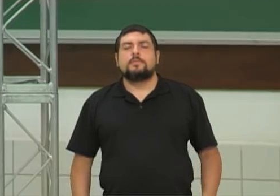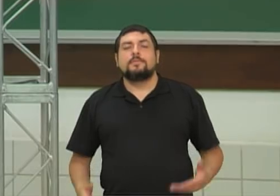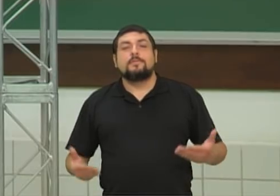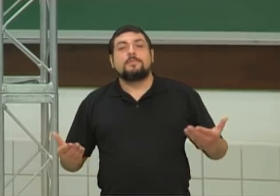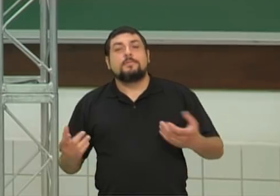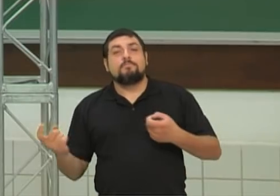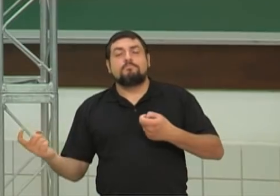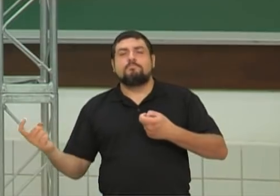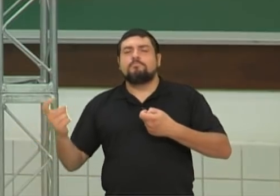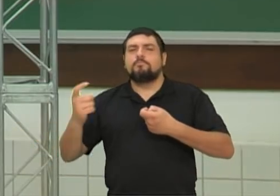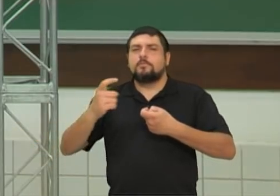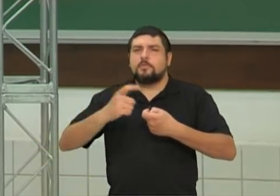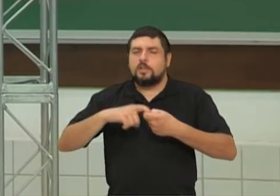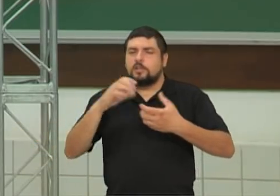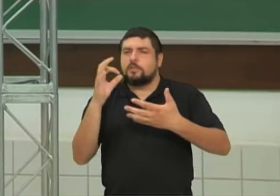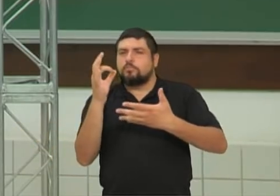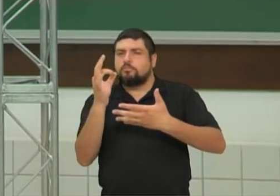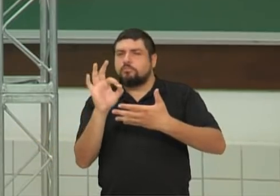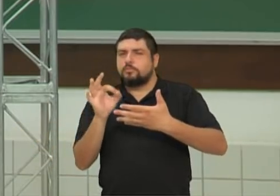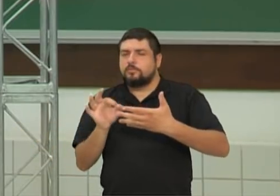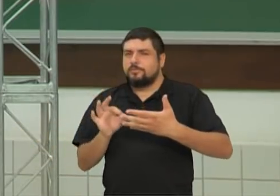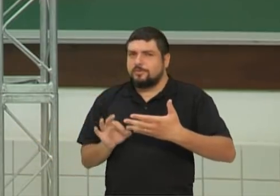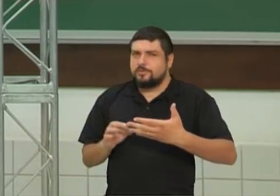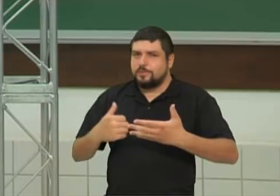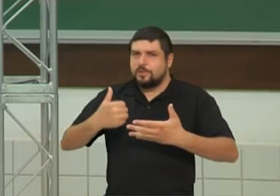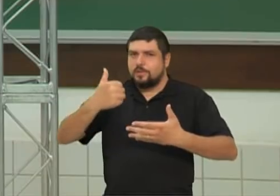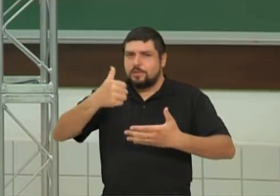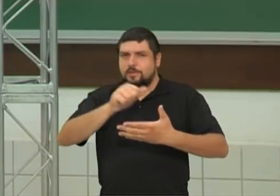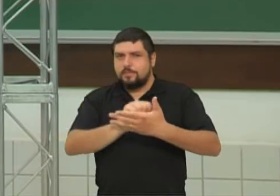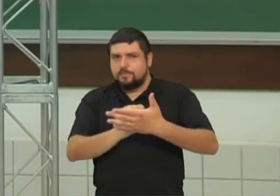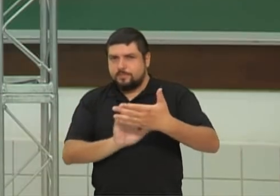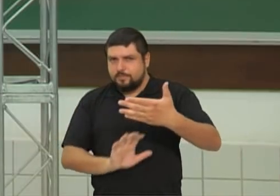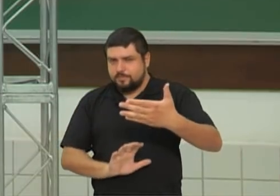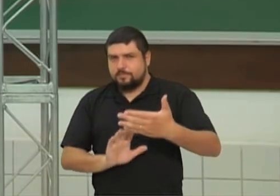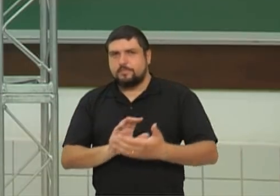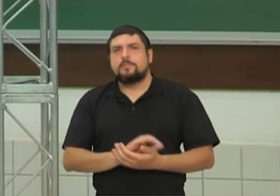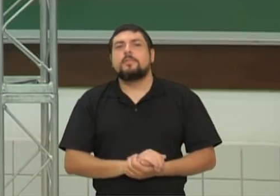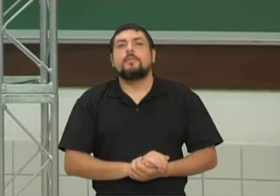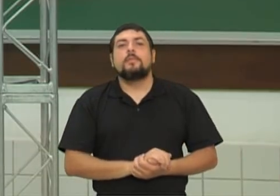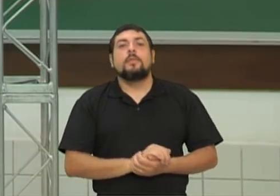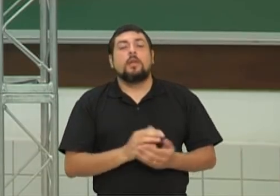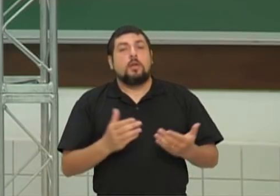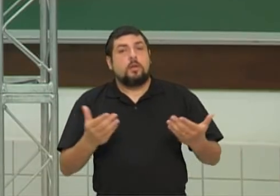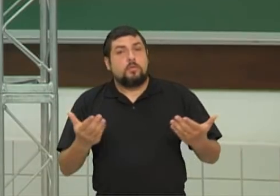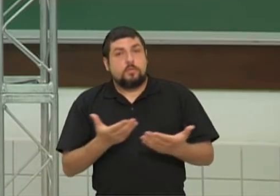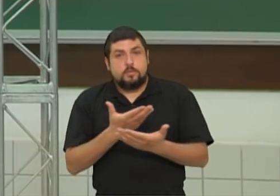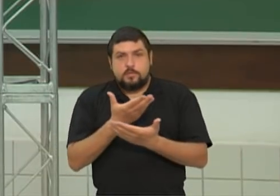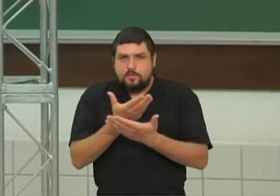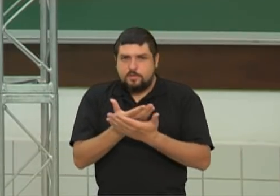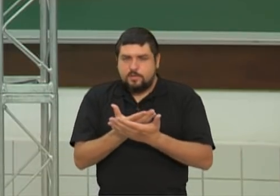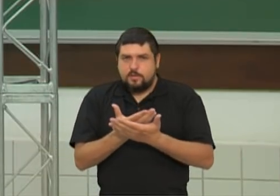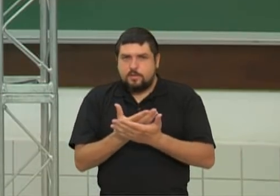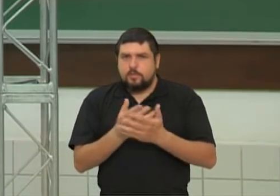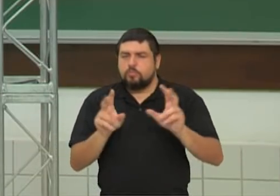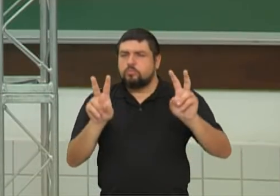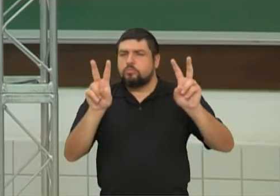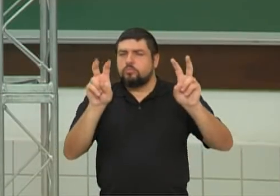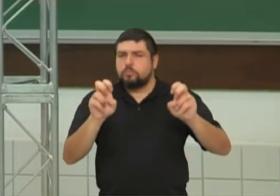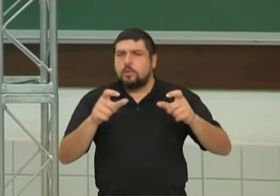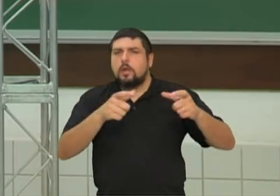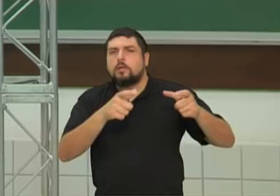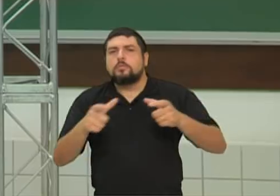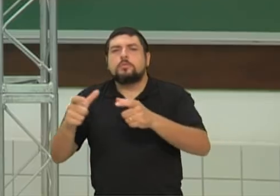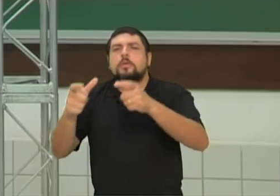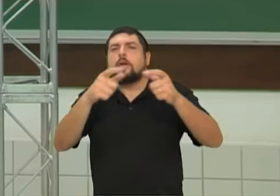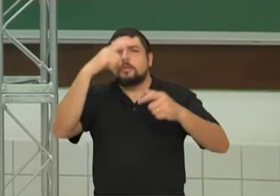voltamos com a resolução da nossa primeira atividade da aula de hoje, aula sobre lugares sagrados paranaense.